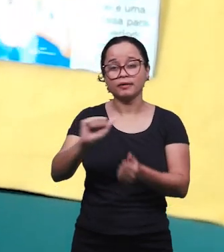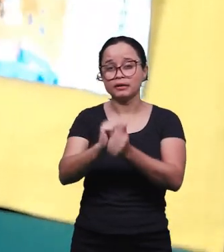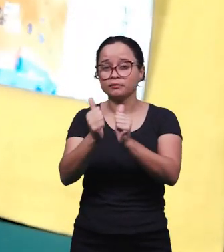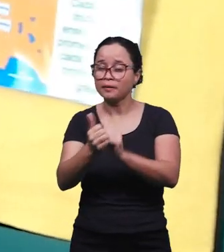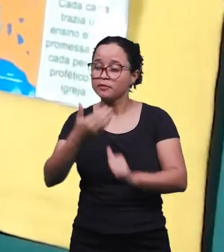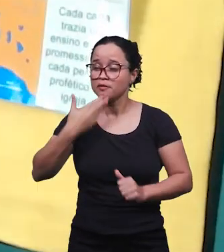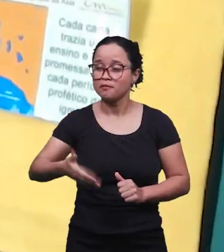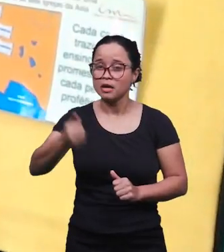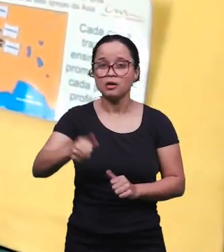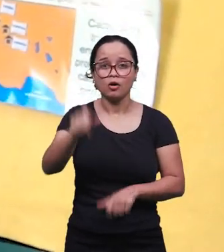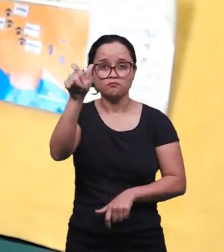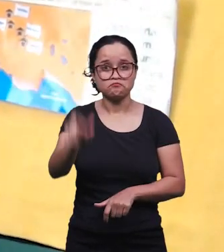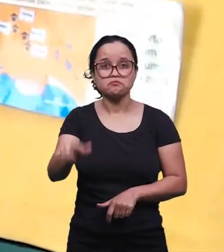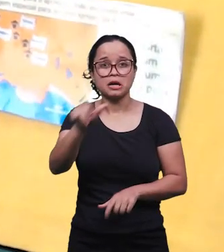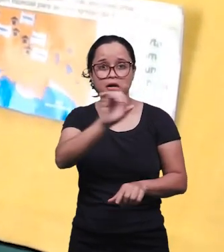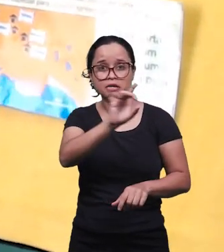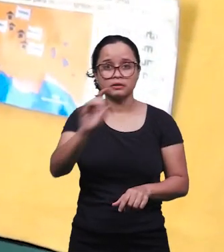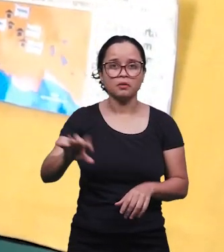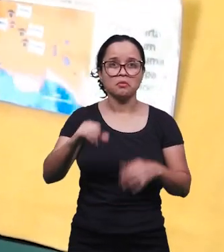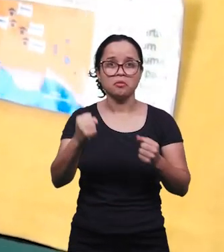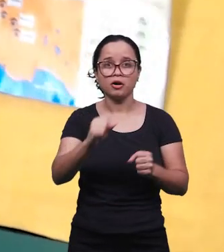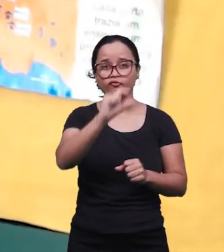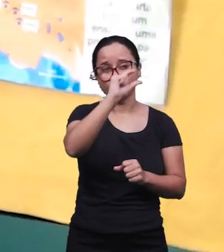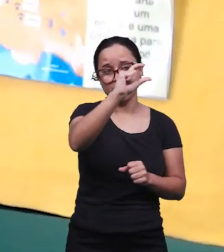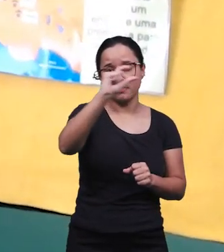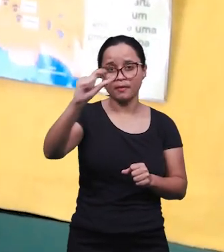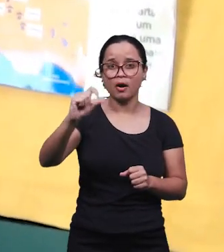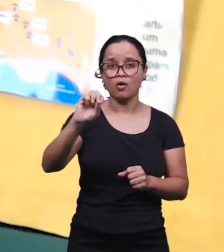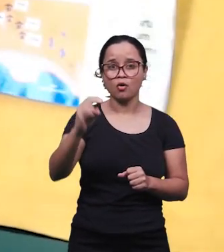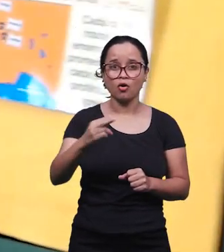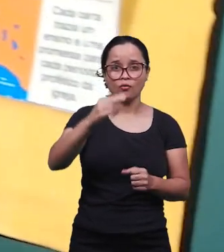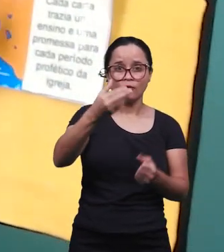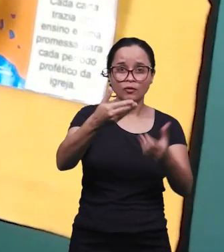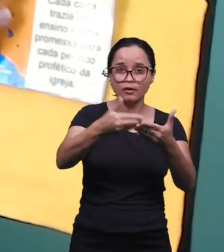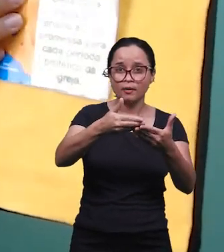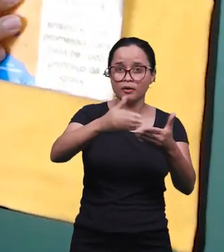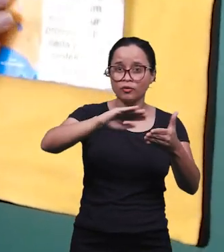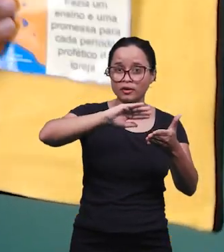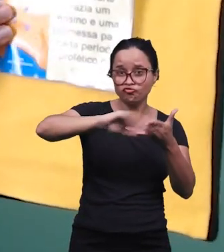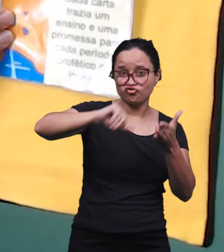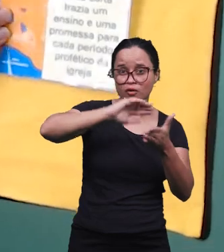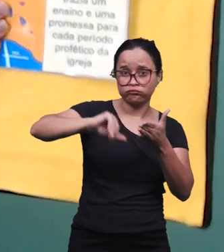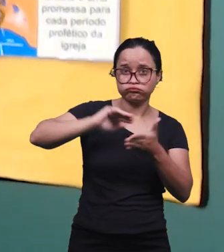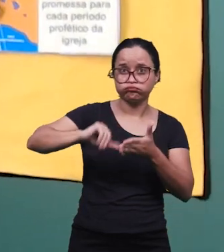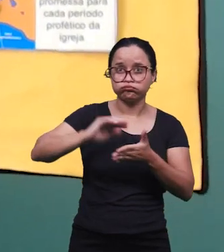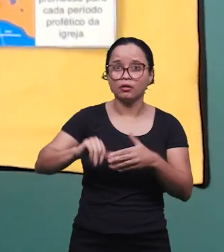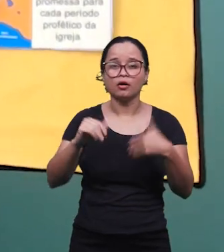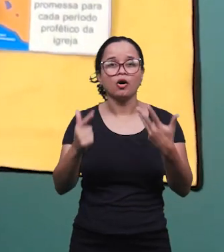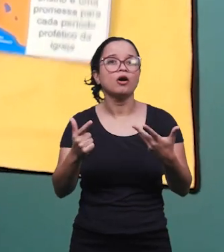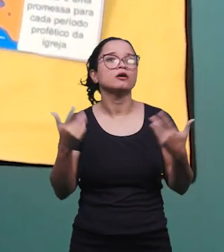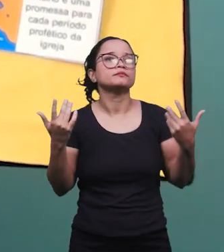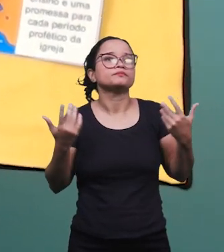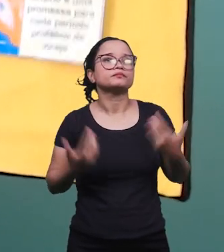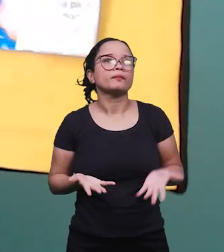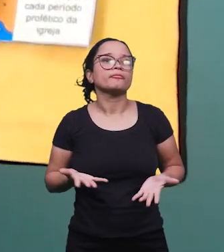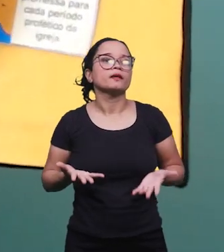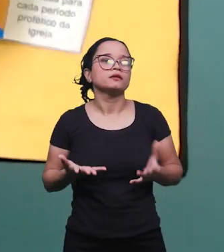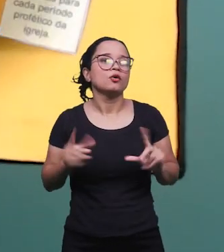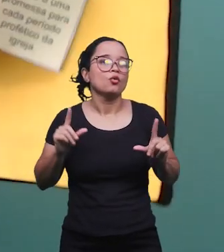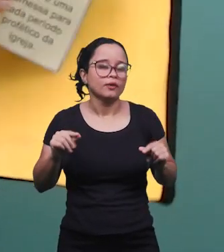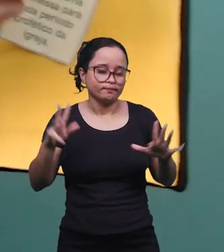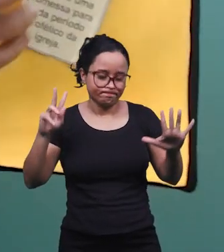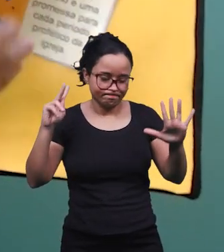ele. Bom, então pode ser assim, montando uma após a outra ou retirando. E olha só o